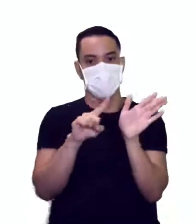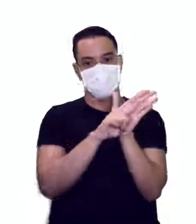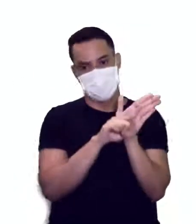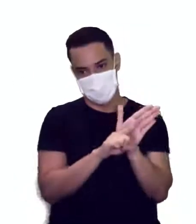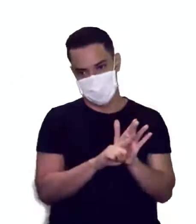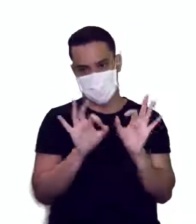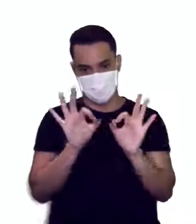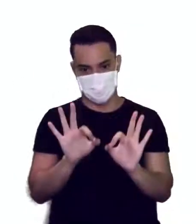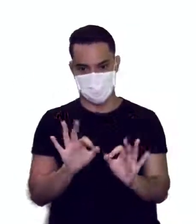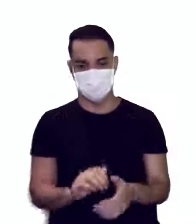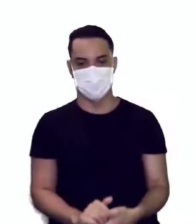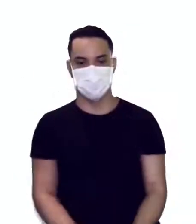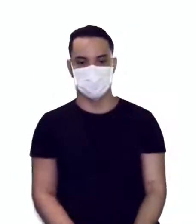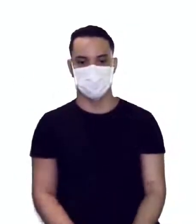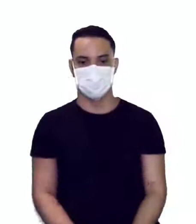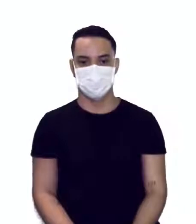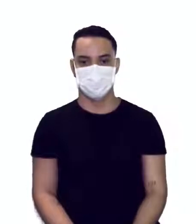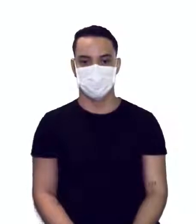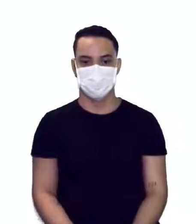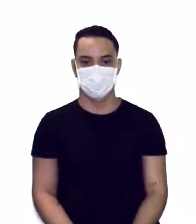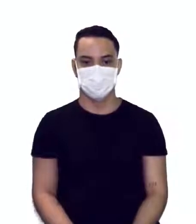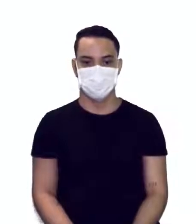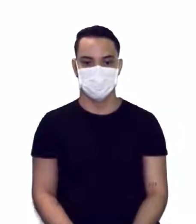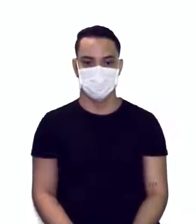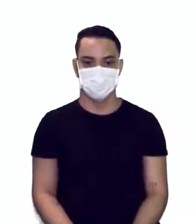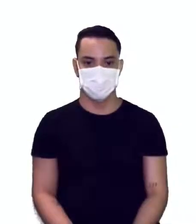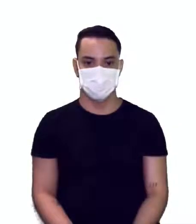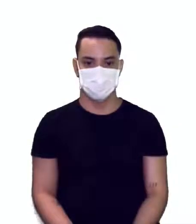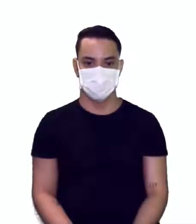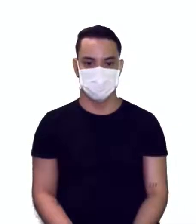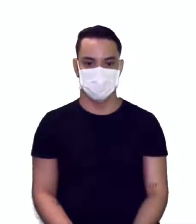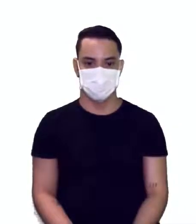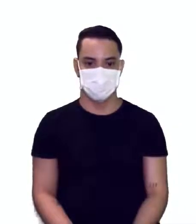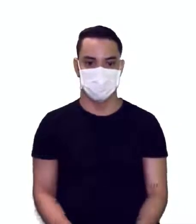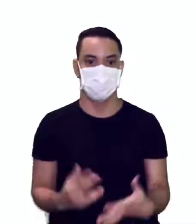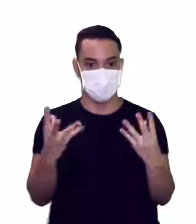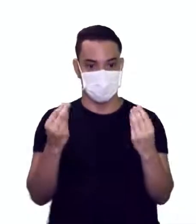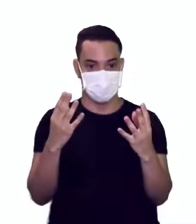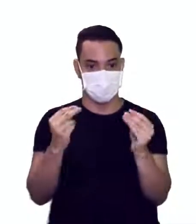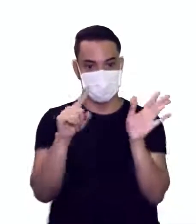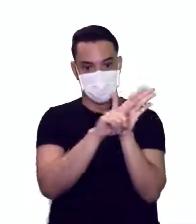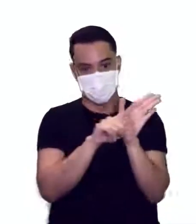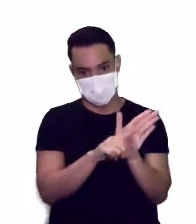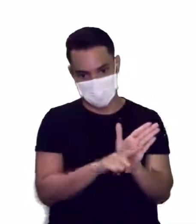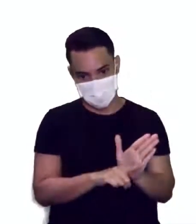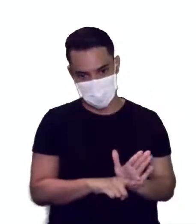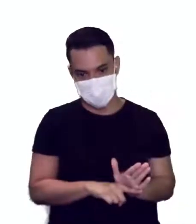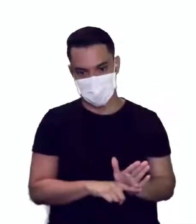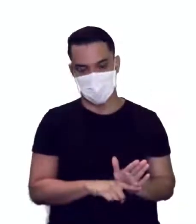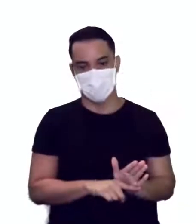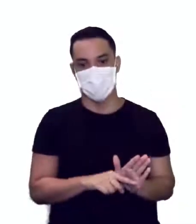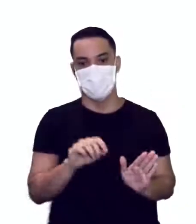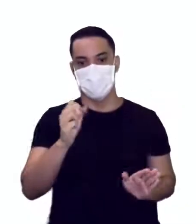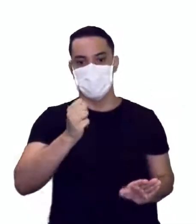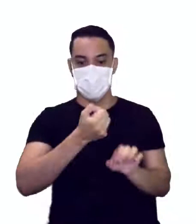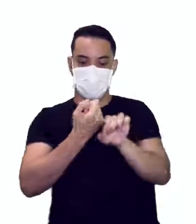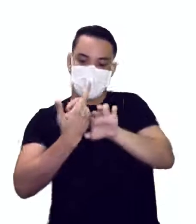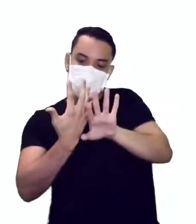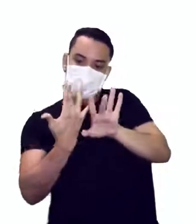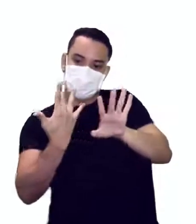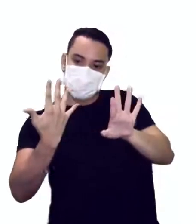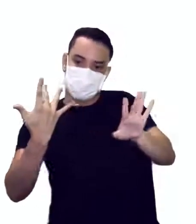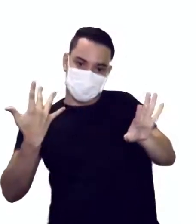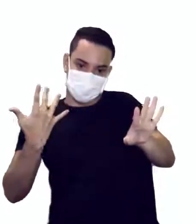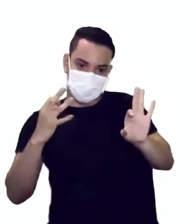minha barrinha, tá? Então, o que está acontecendo, ó, barra tem muito negativo. Os negativos da esfera vão ser o quê?